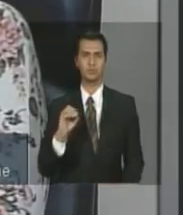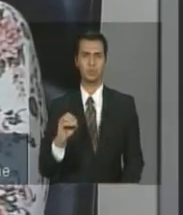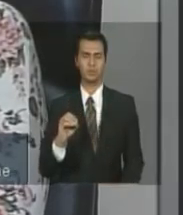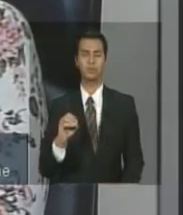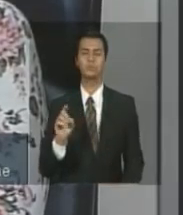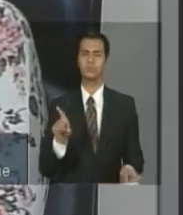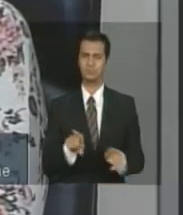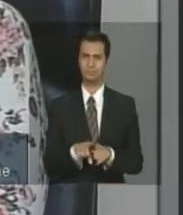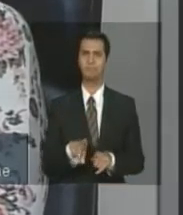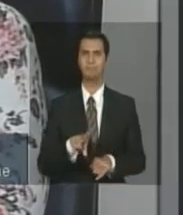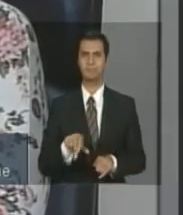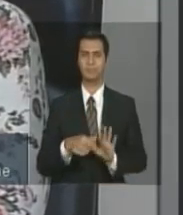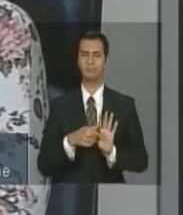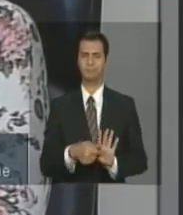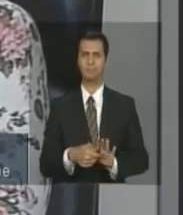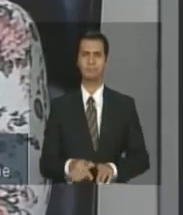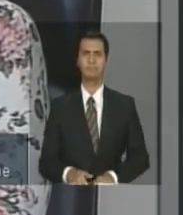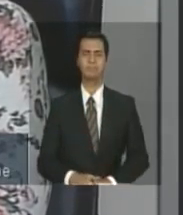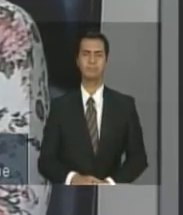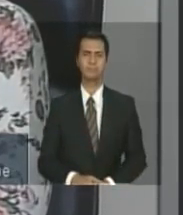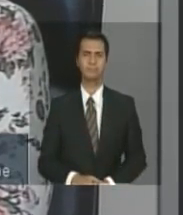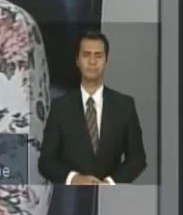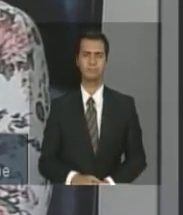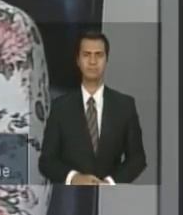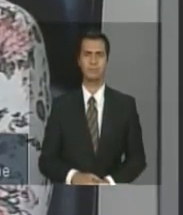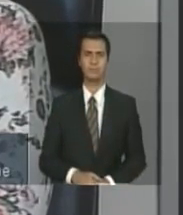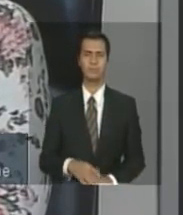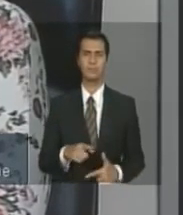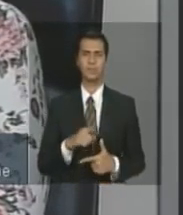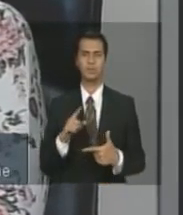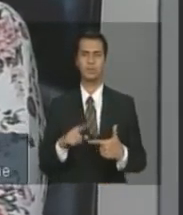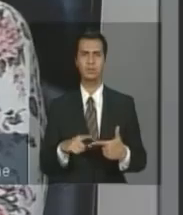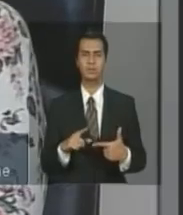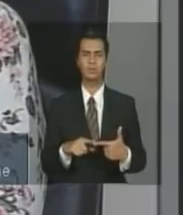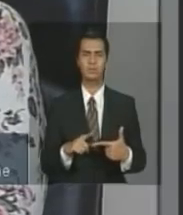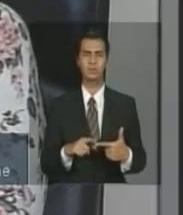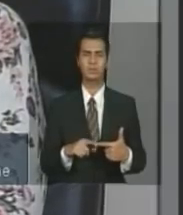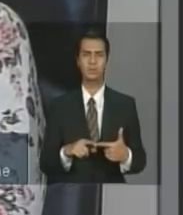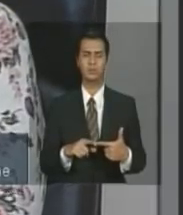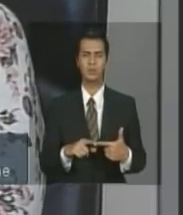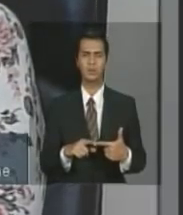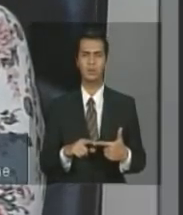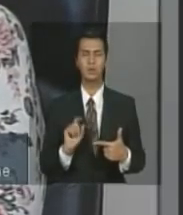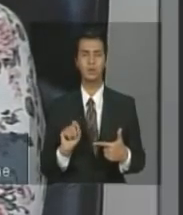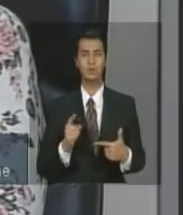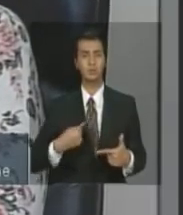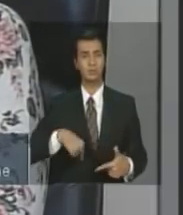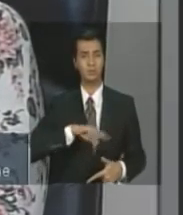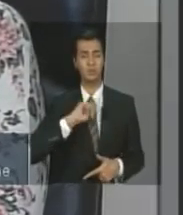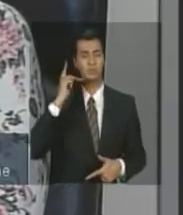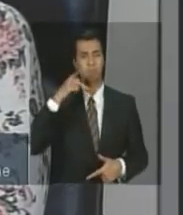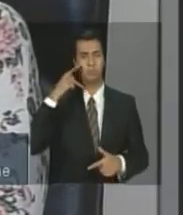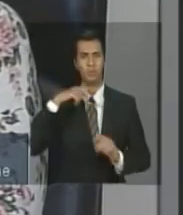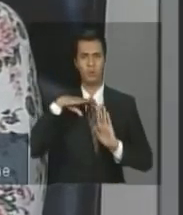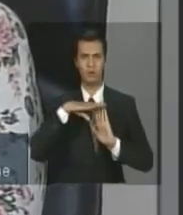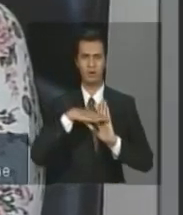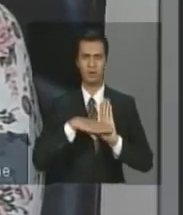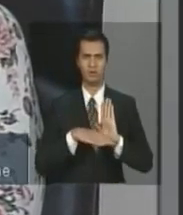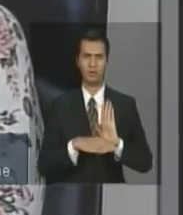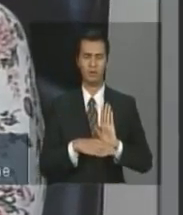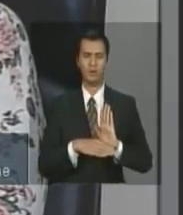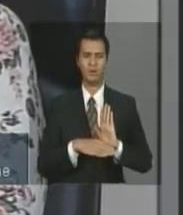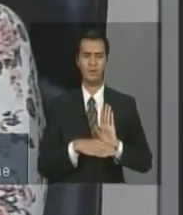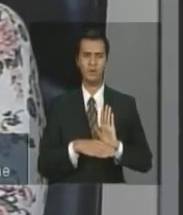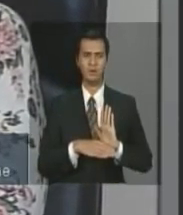E a segunda questão é que o conjunto das políticas que a gente vem desenvolvendo, aliás,